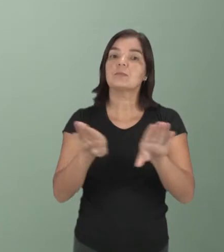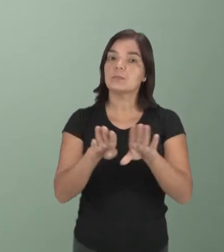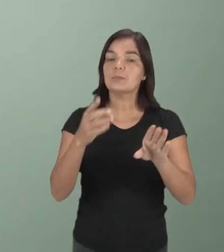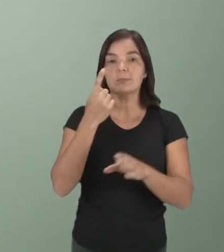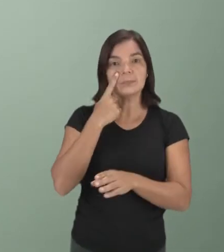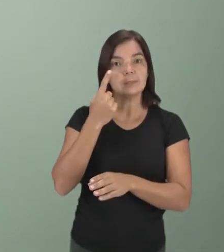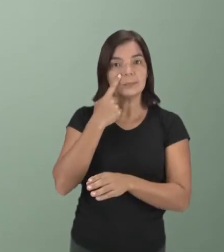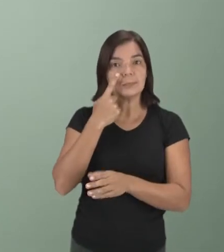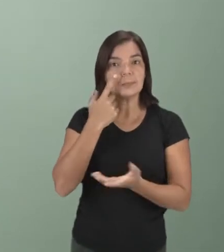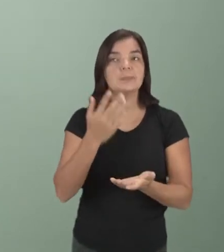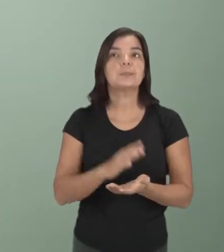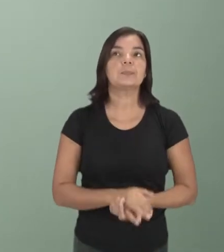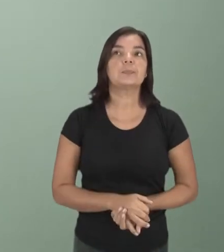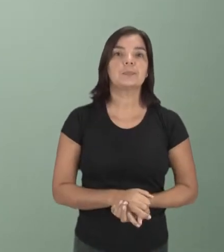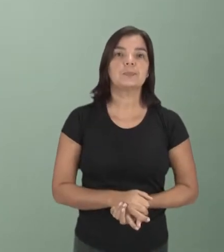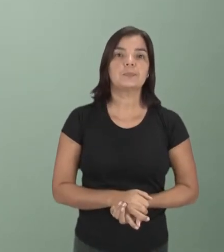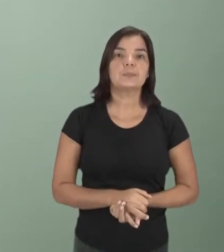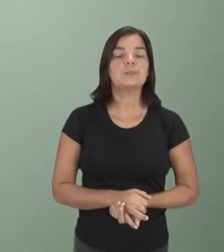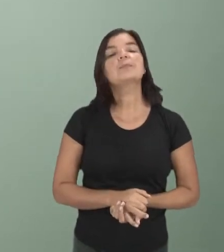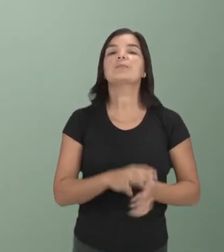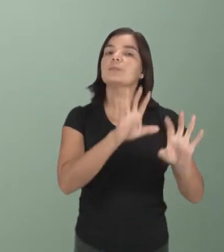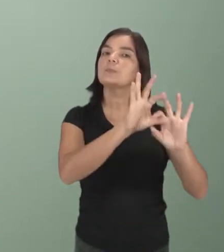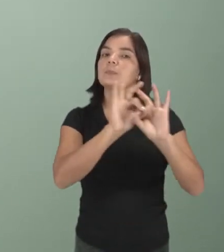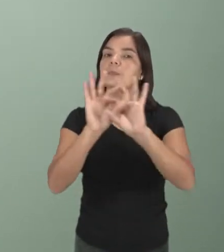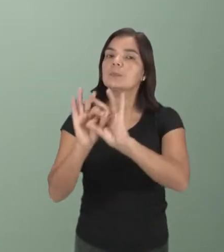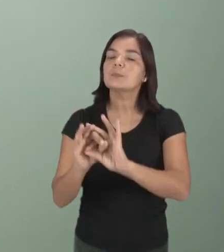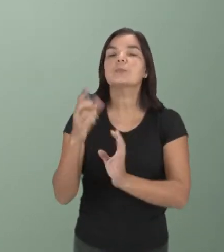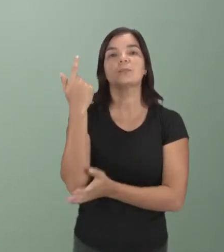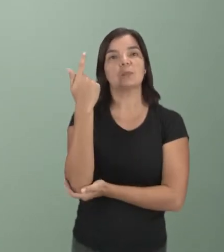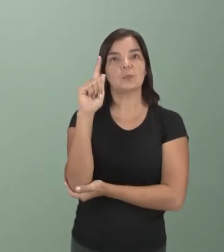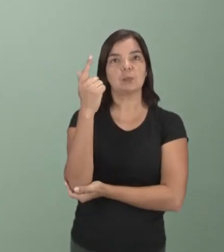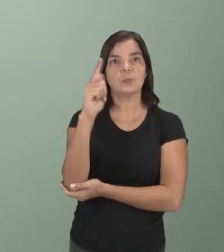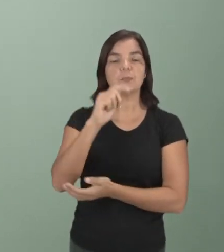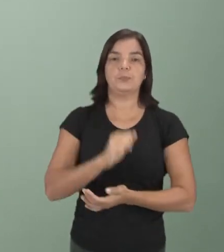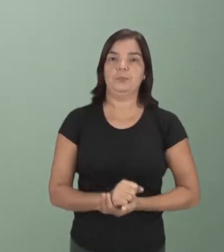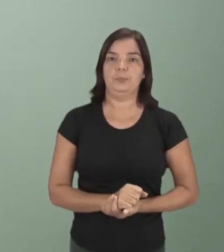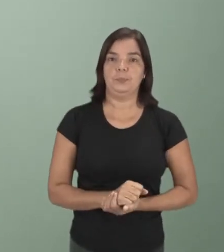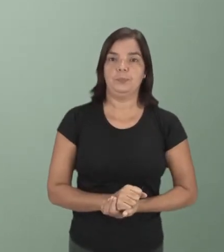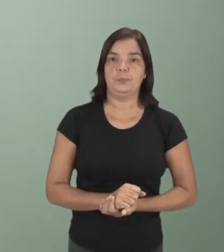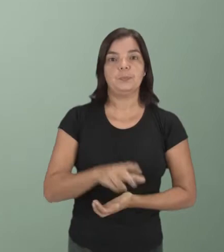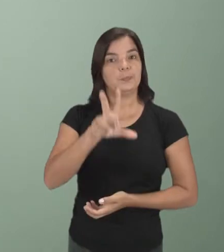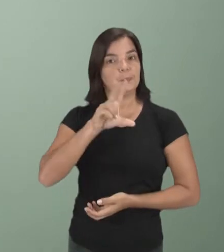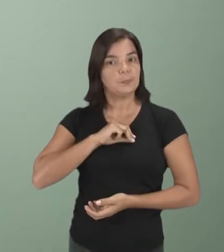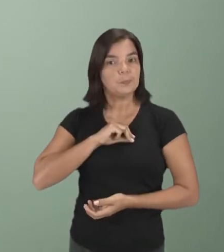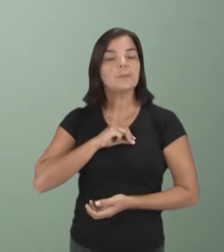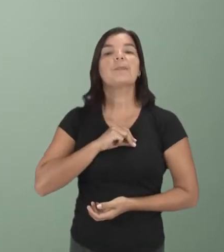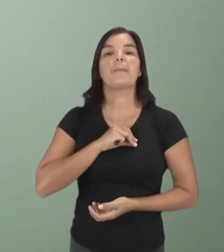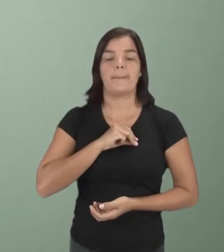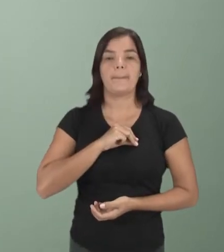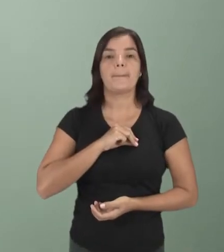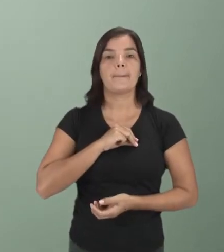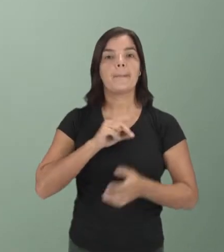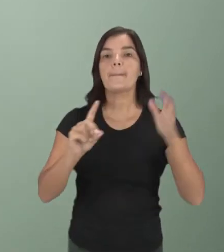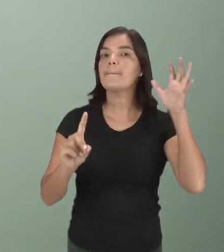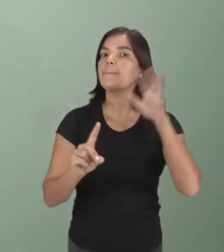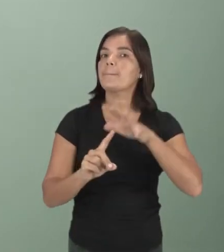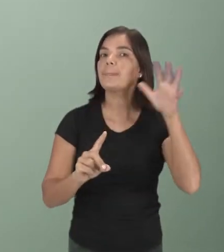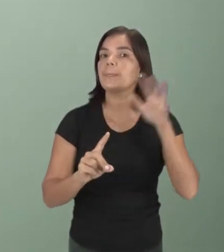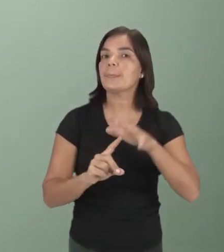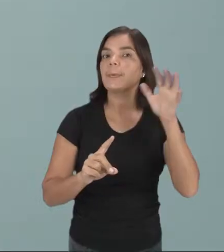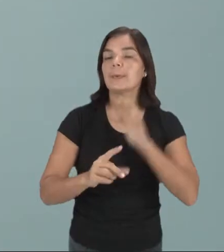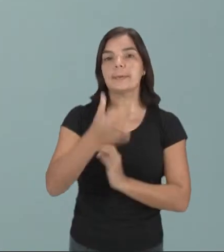vamos bem fazer aqui a contextualização geográfica. Em Portugal, a influência